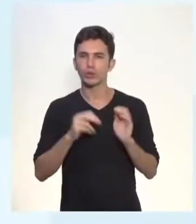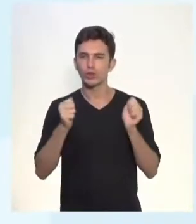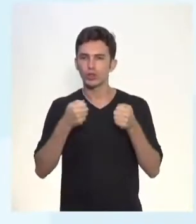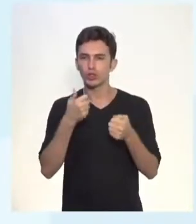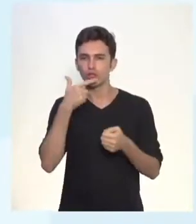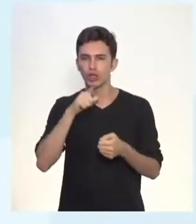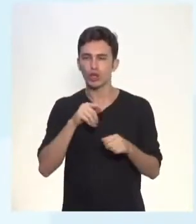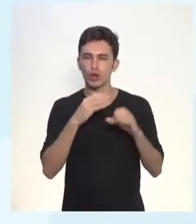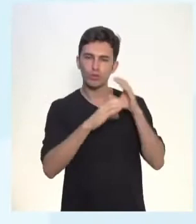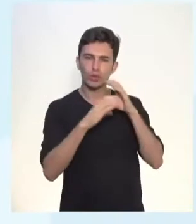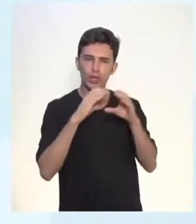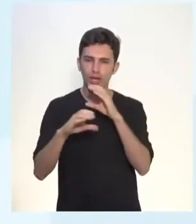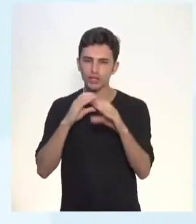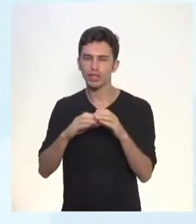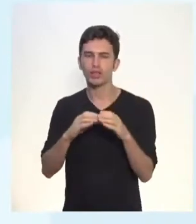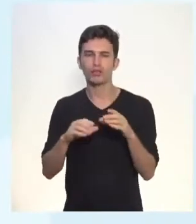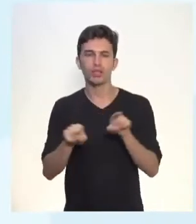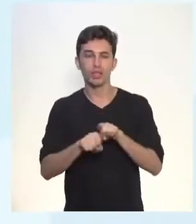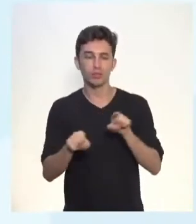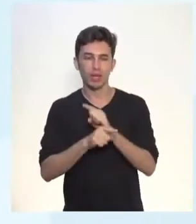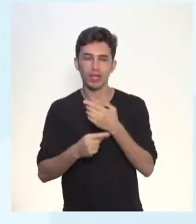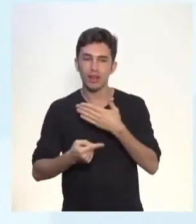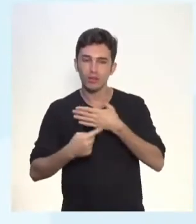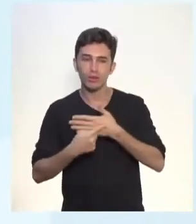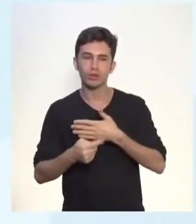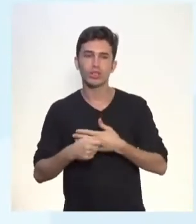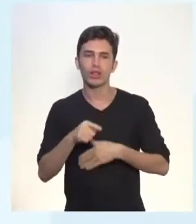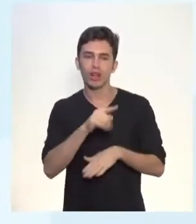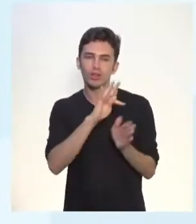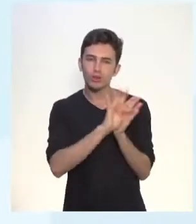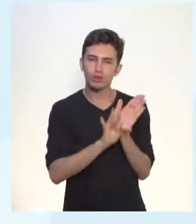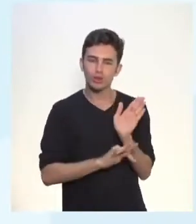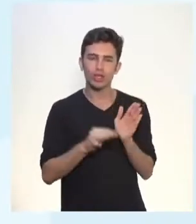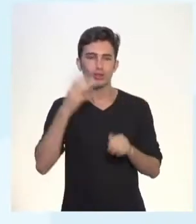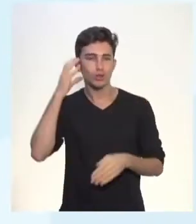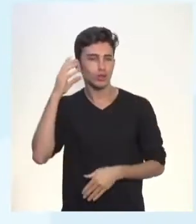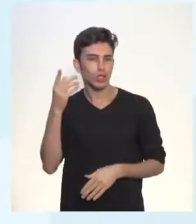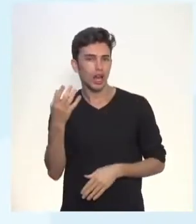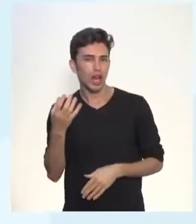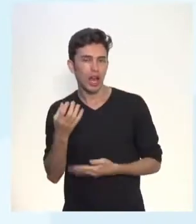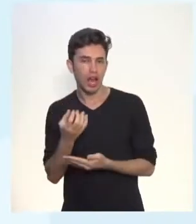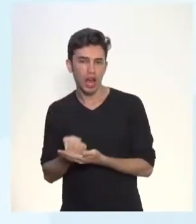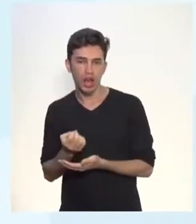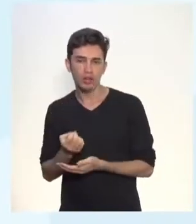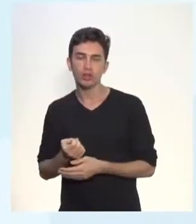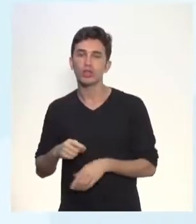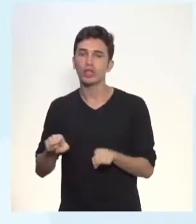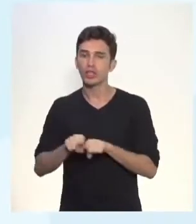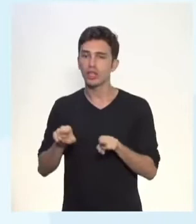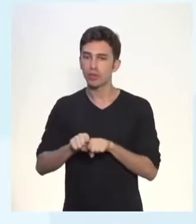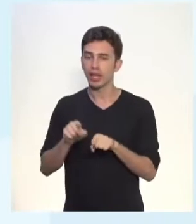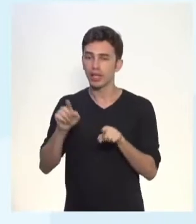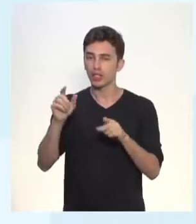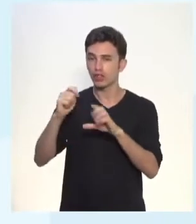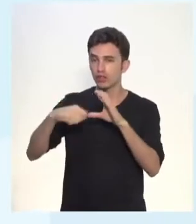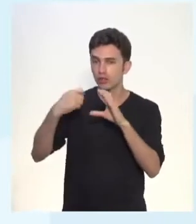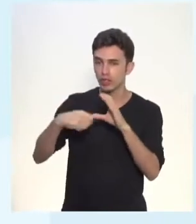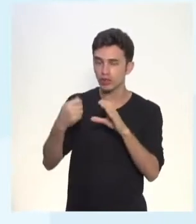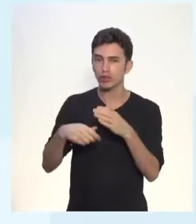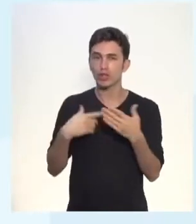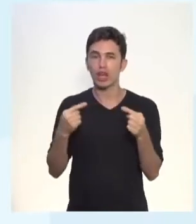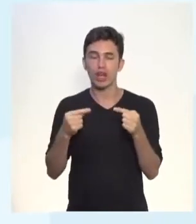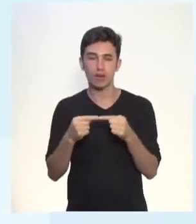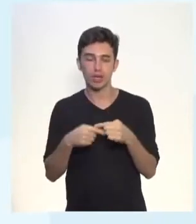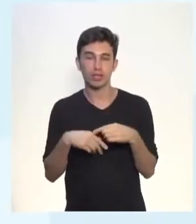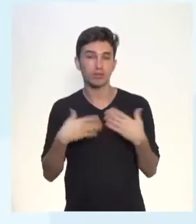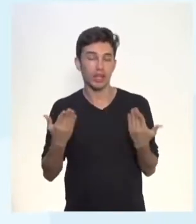de áudios ou de vídeos, de acordo com o contexto em que foram produzidos. E já para começar nesse contexto de texto de